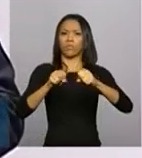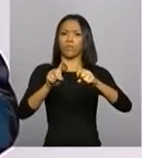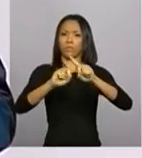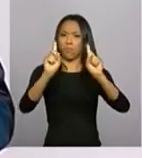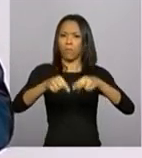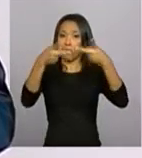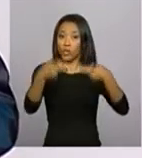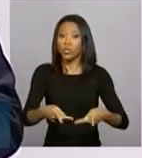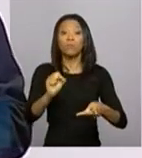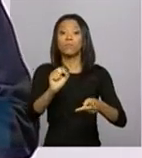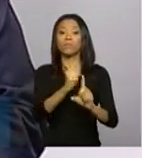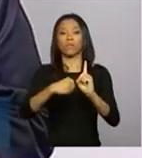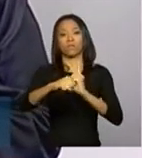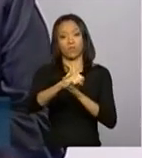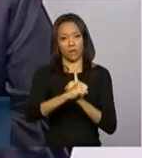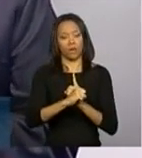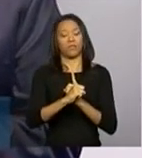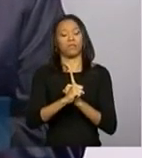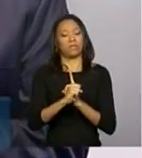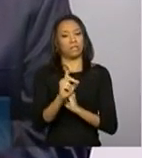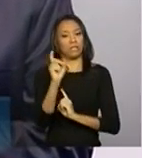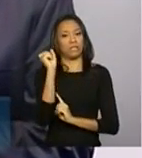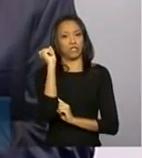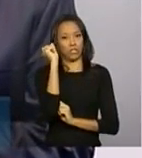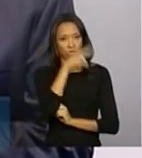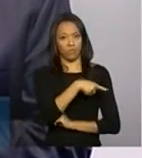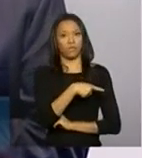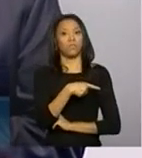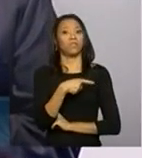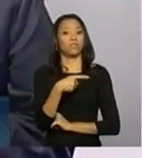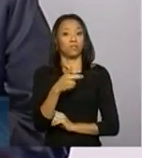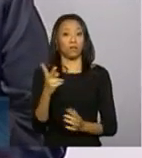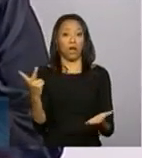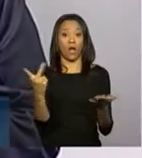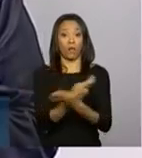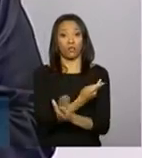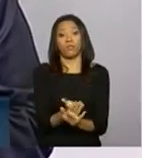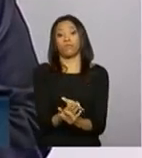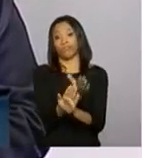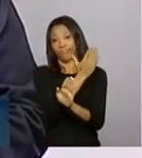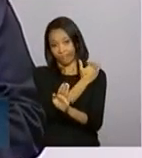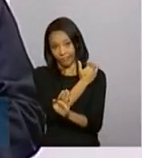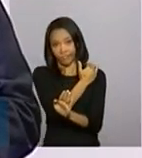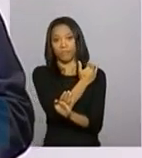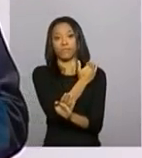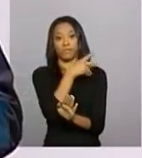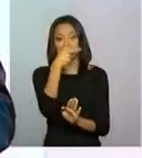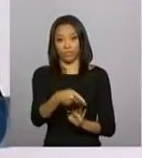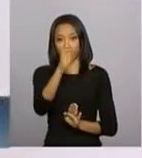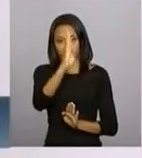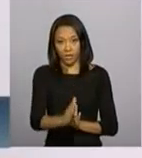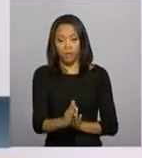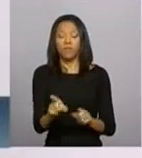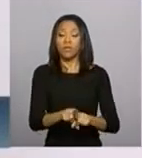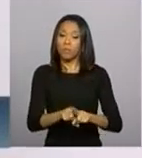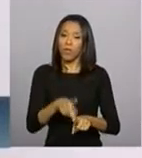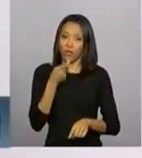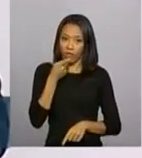sociais que dificilmente tivemos no campo das cidades, na história desse país. Desejo o